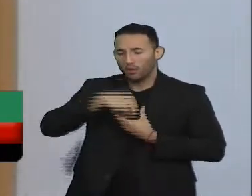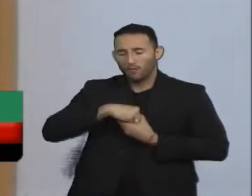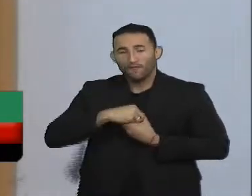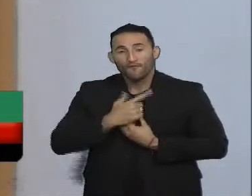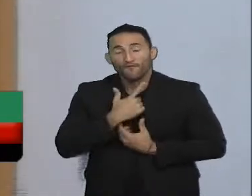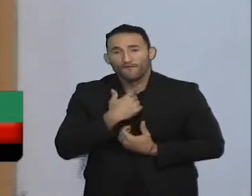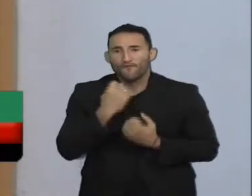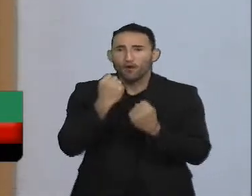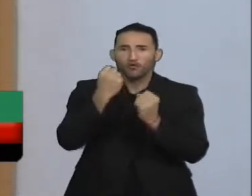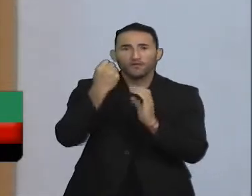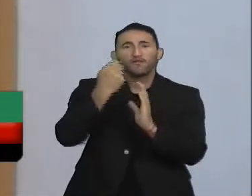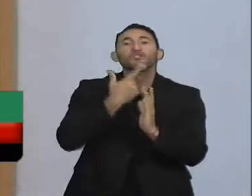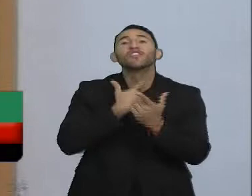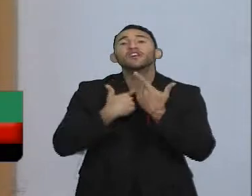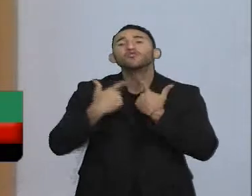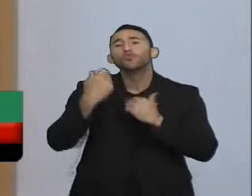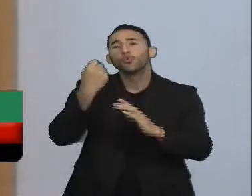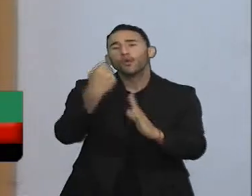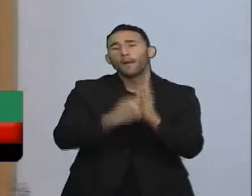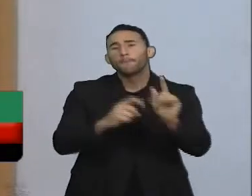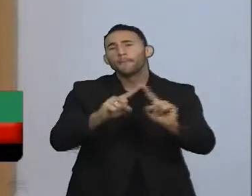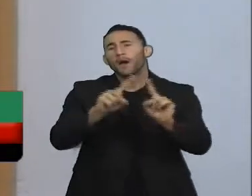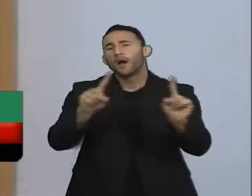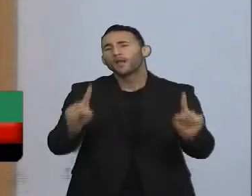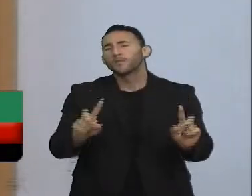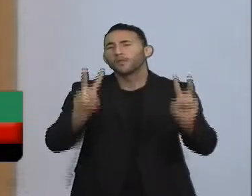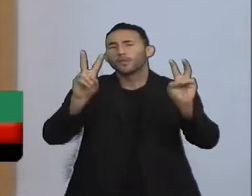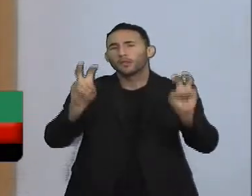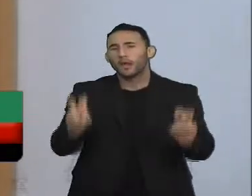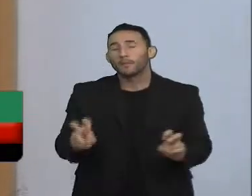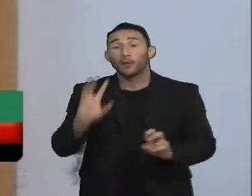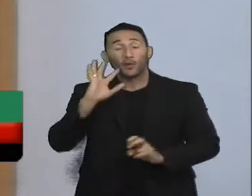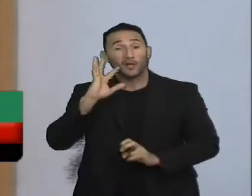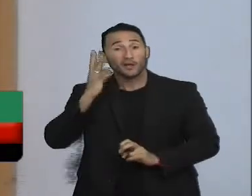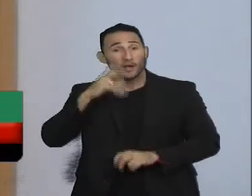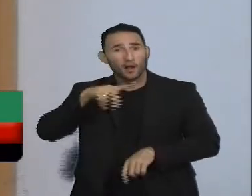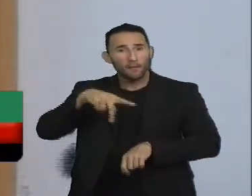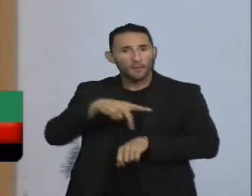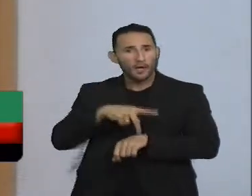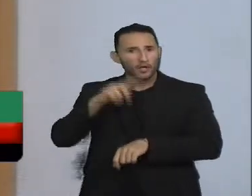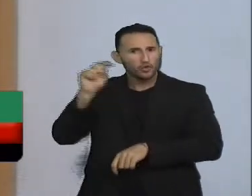e eu também, com enorme prazer, eu queria colocar também uma questão que está acontecendo na Argentina, né?